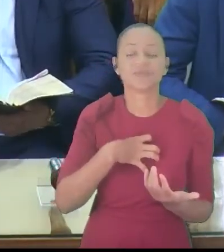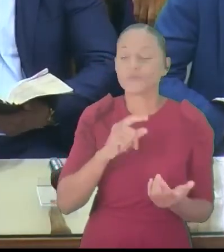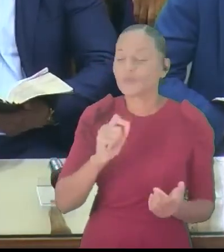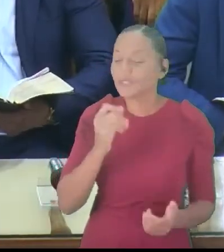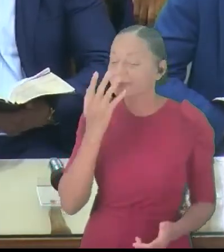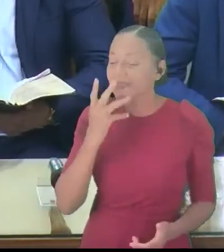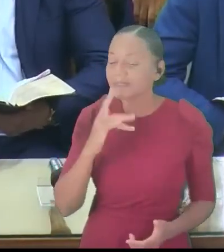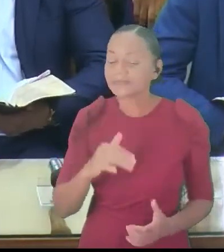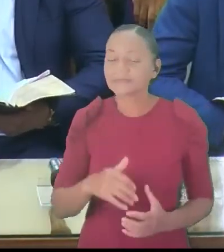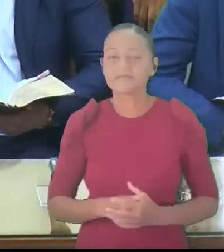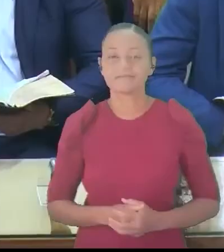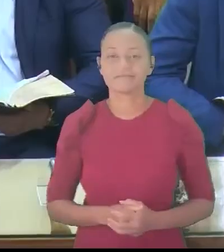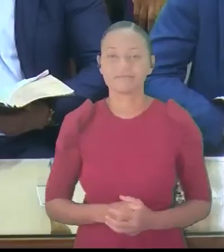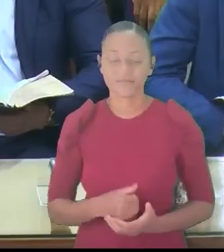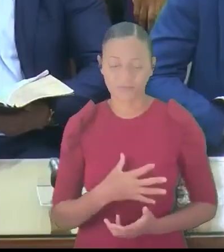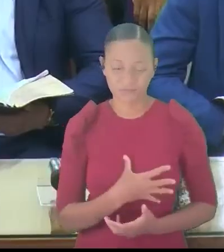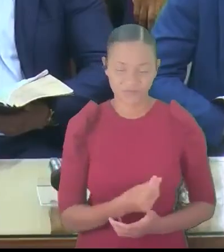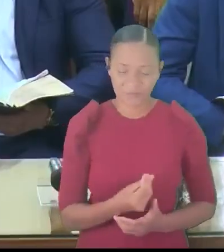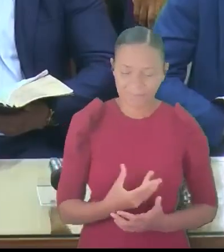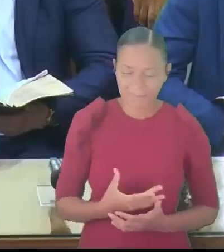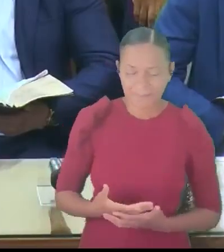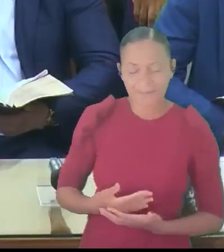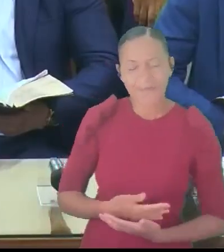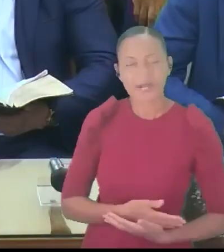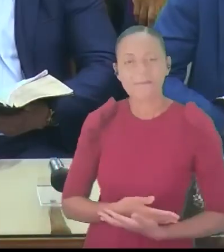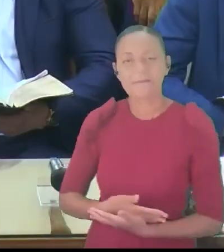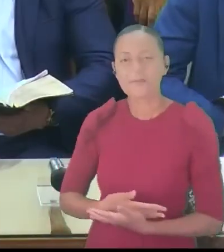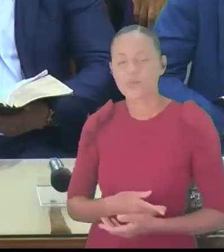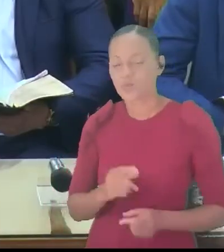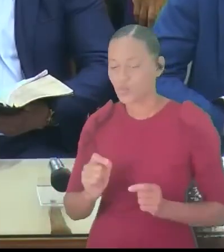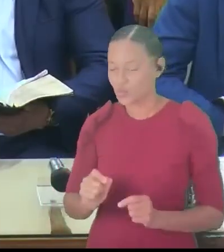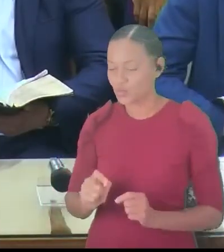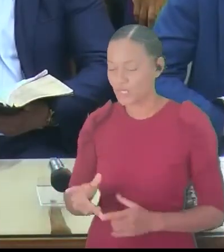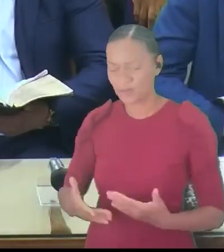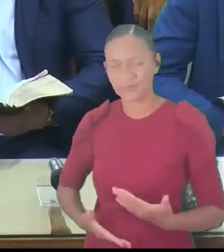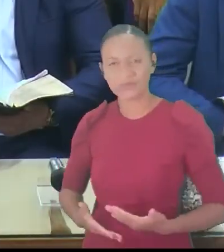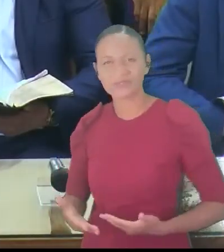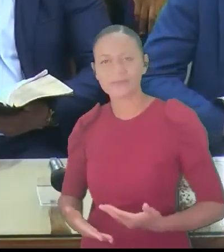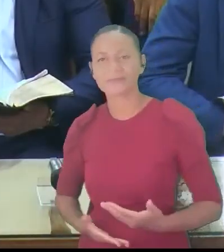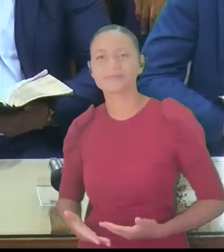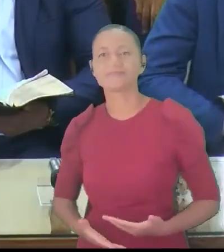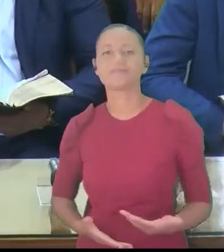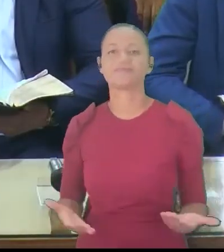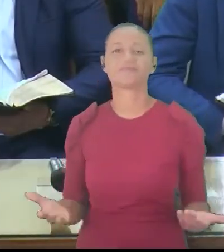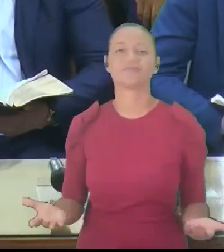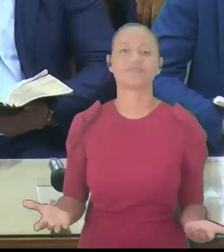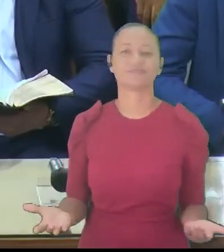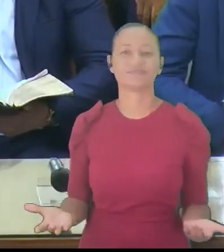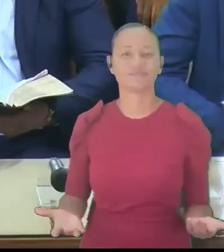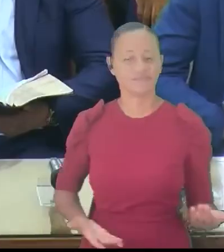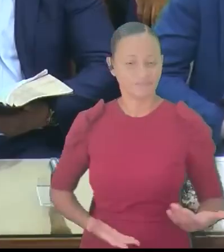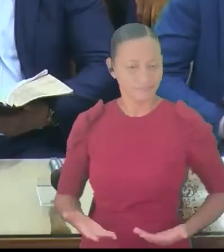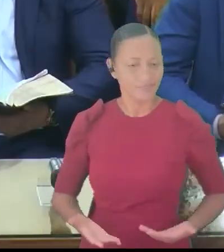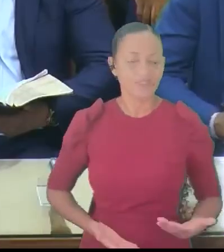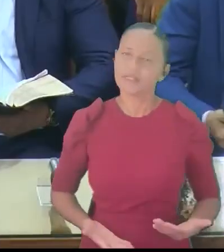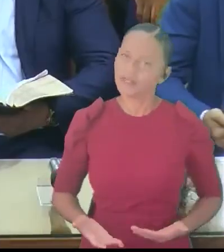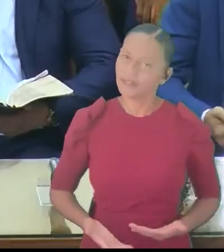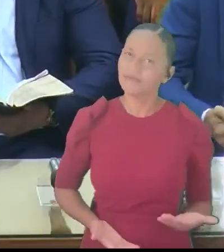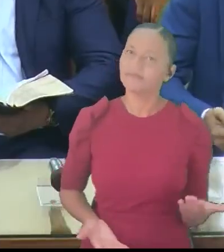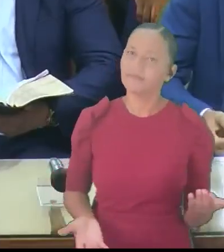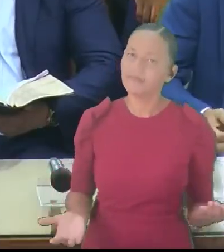criança? É um filho, um bebê. E o que é um criado? É um servo.